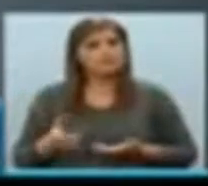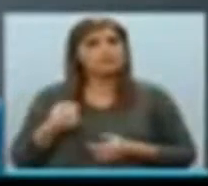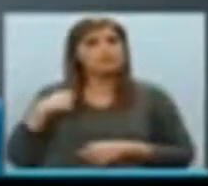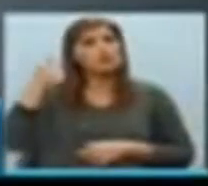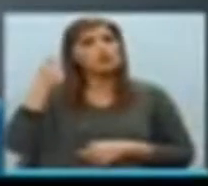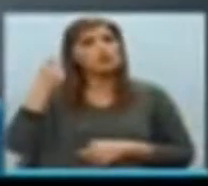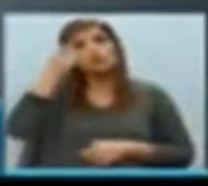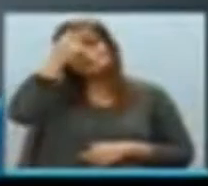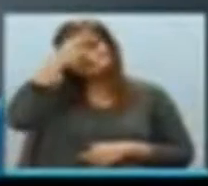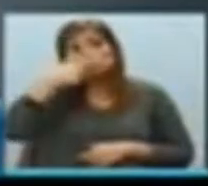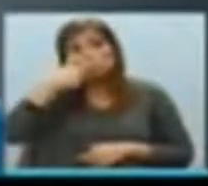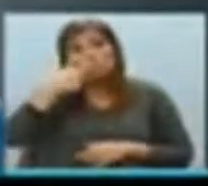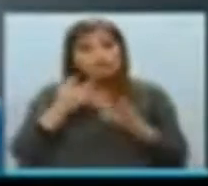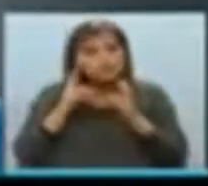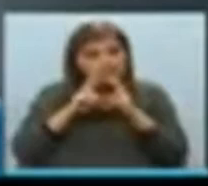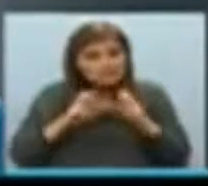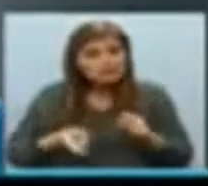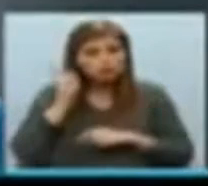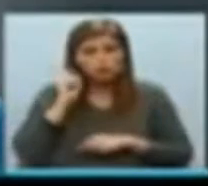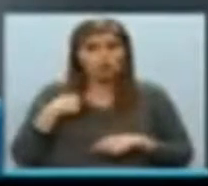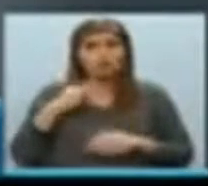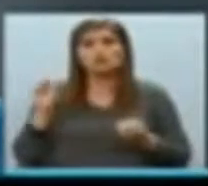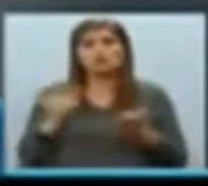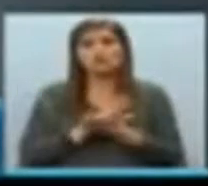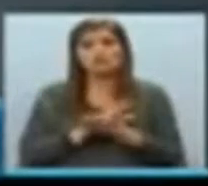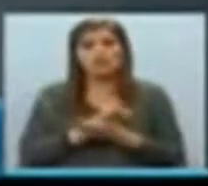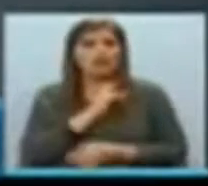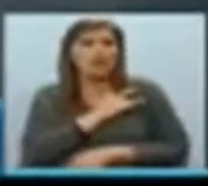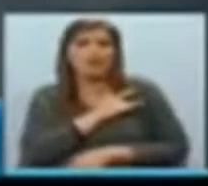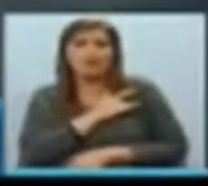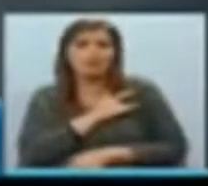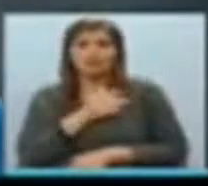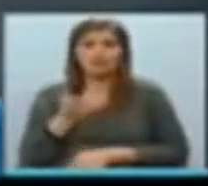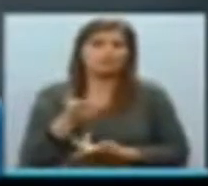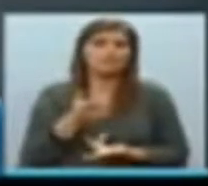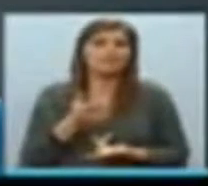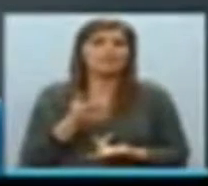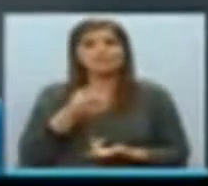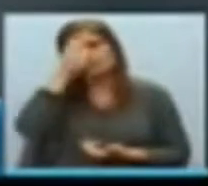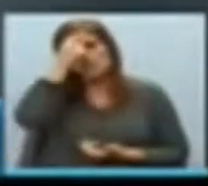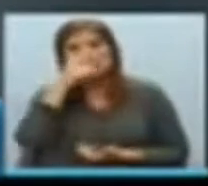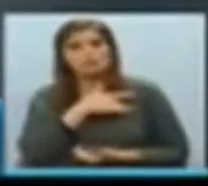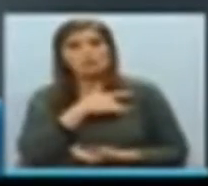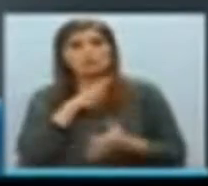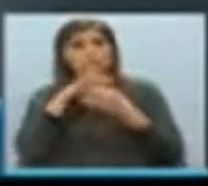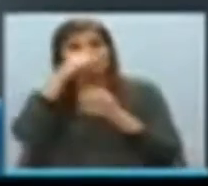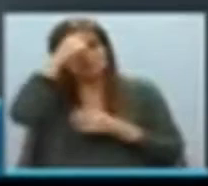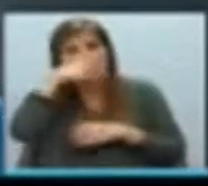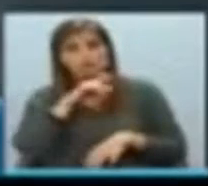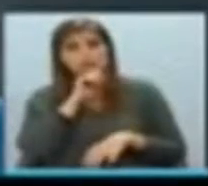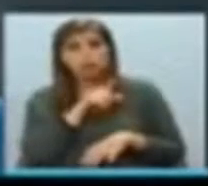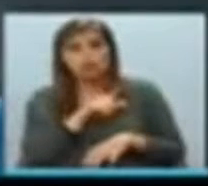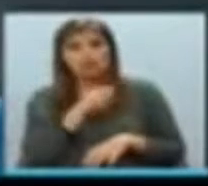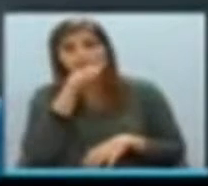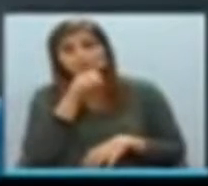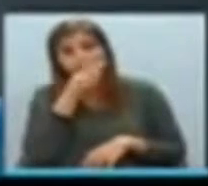eu sou jornalista sou escritora de adoro romance histórico né e eu falei porque não colocar contar essa história de aristides